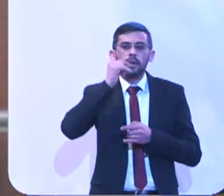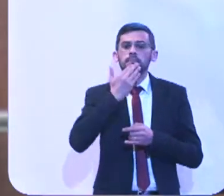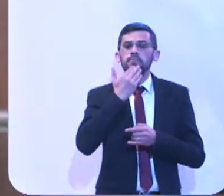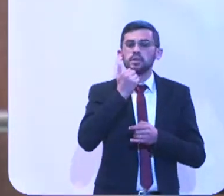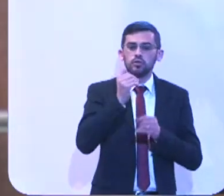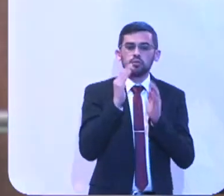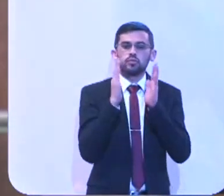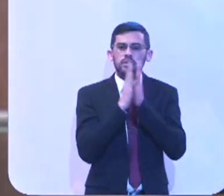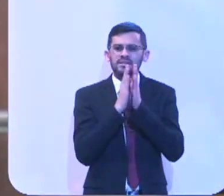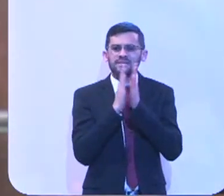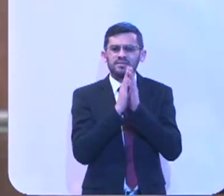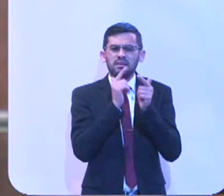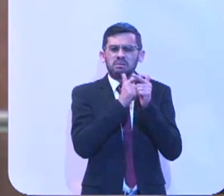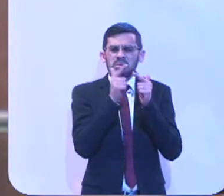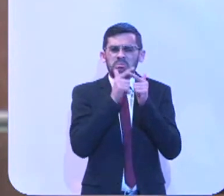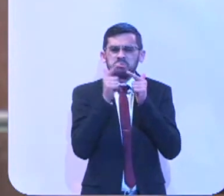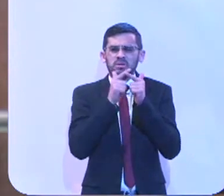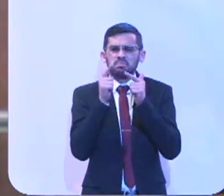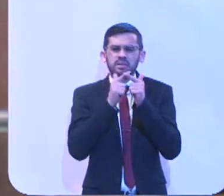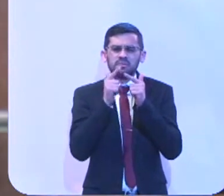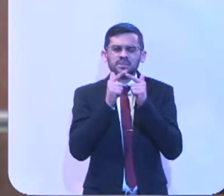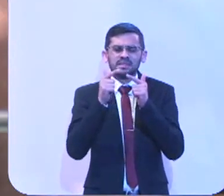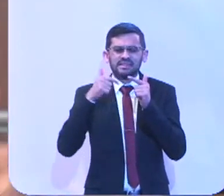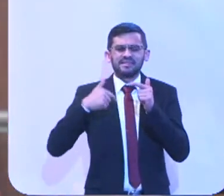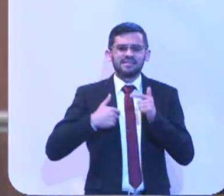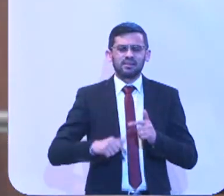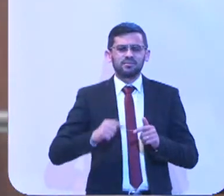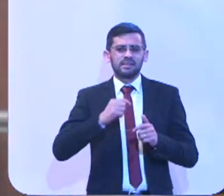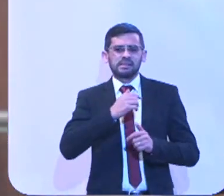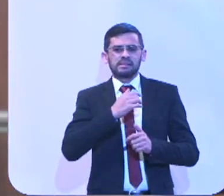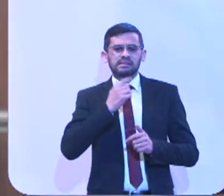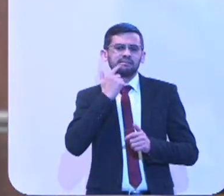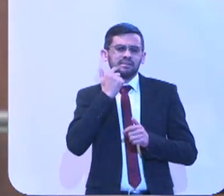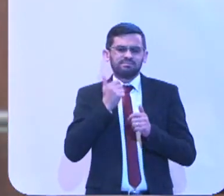oração. Ela tinha uma hemorragia que há anos não resolvi.